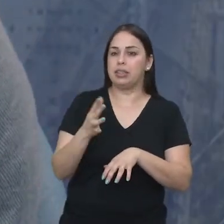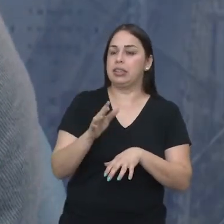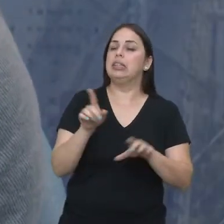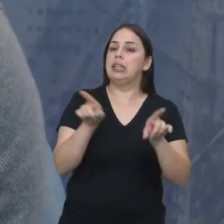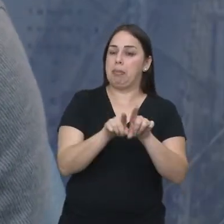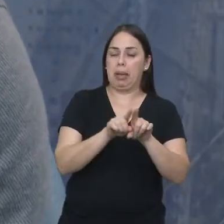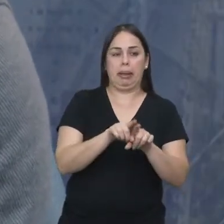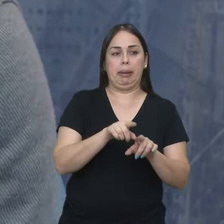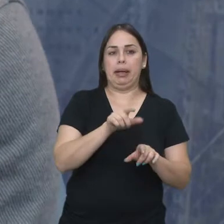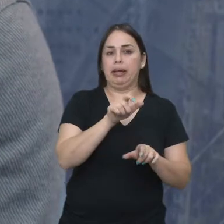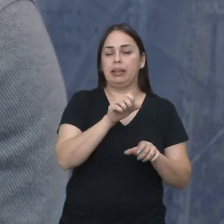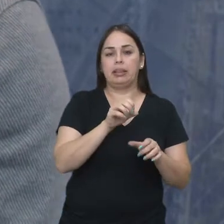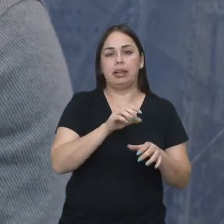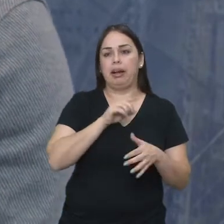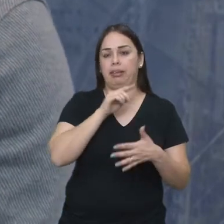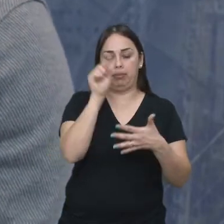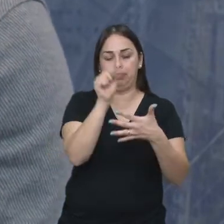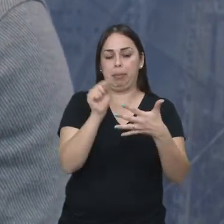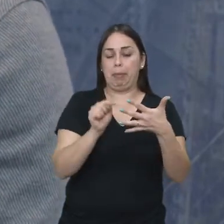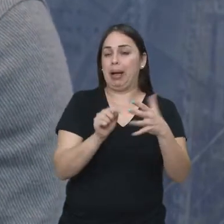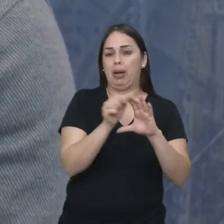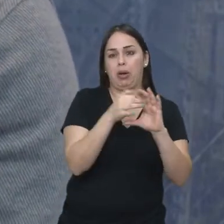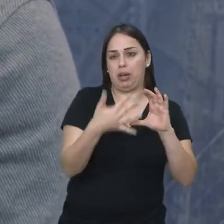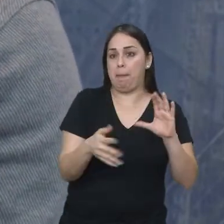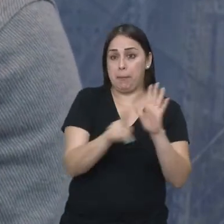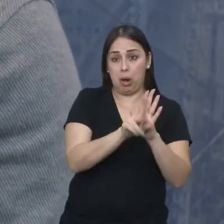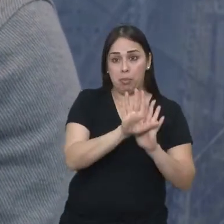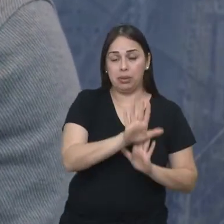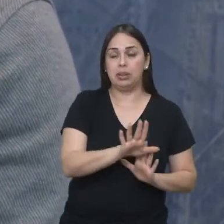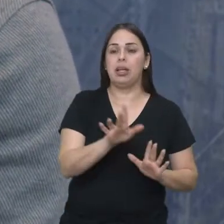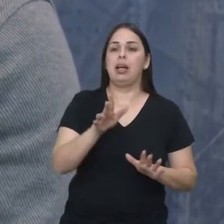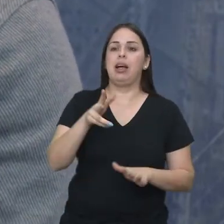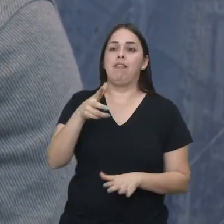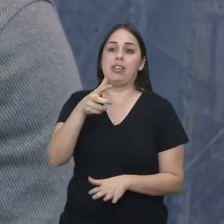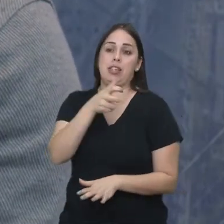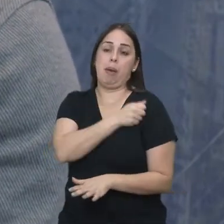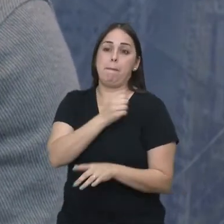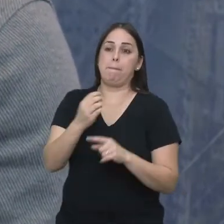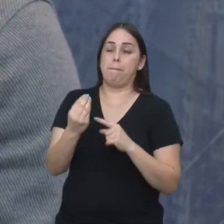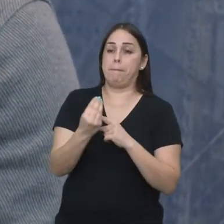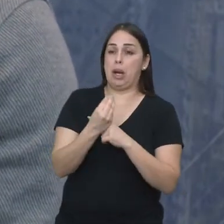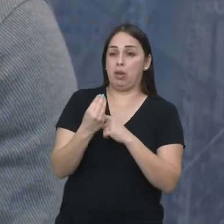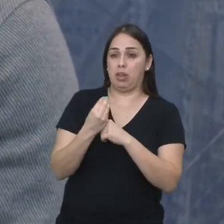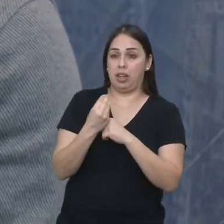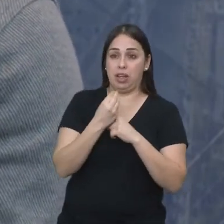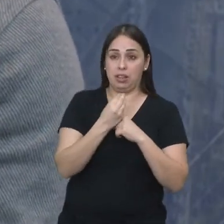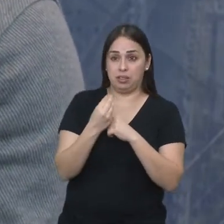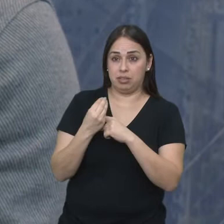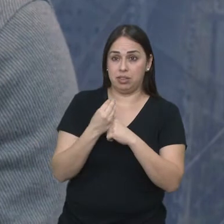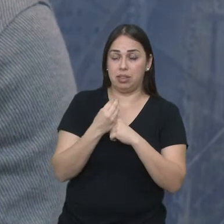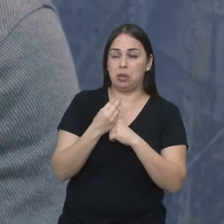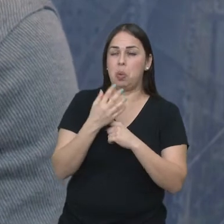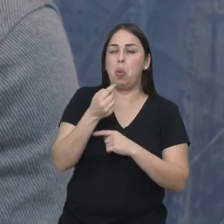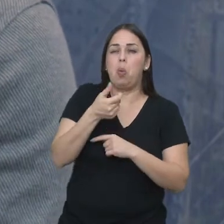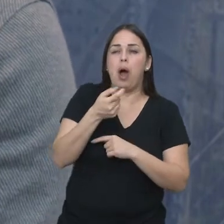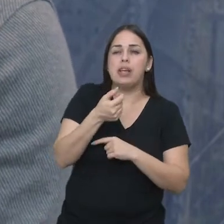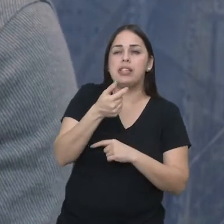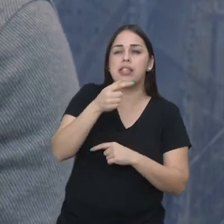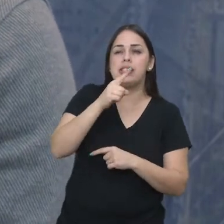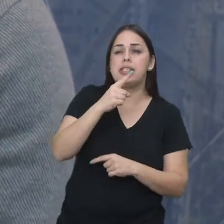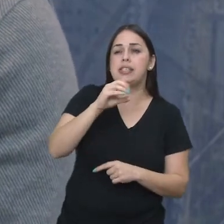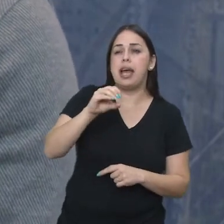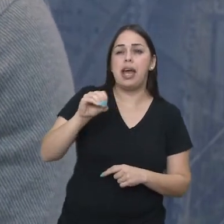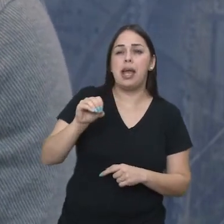suas características. Algumas vacinações, elas protegem muito, virtualmente de 100% da